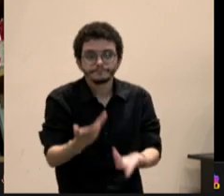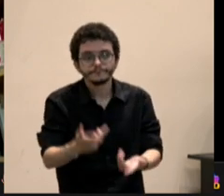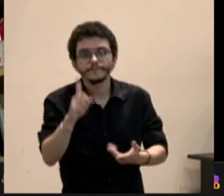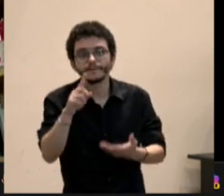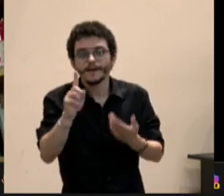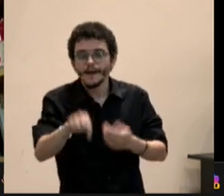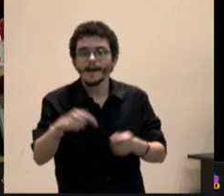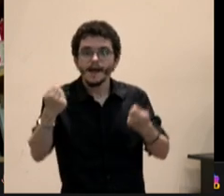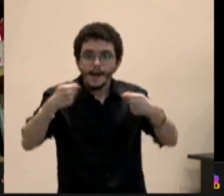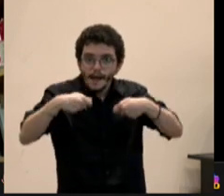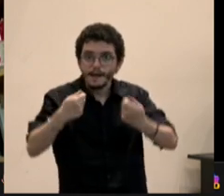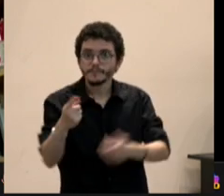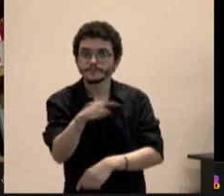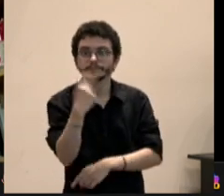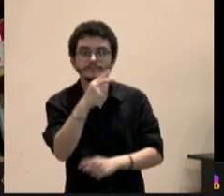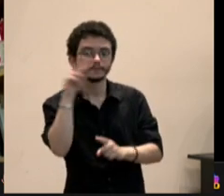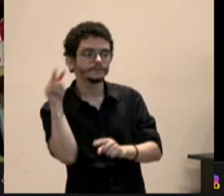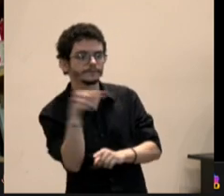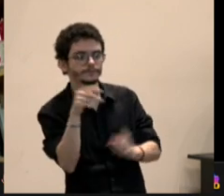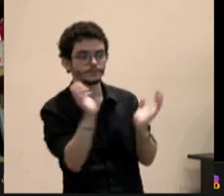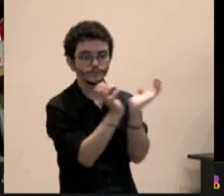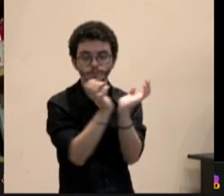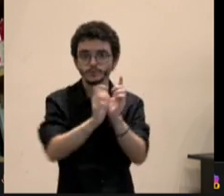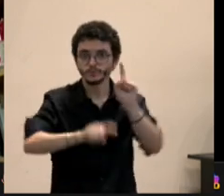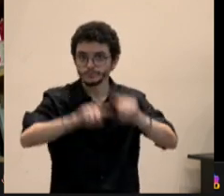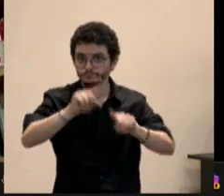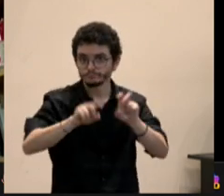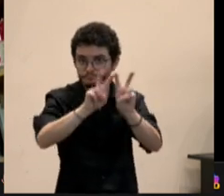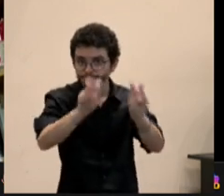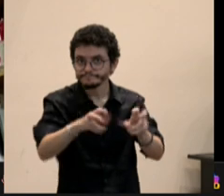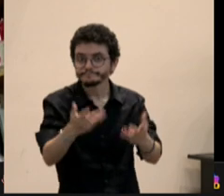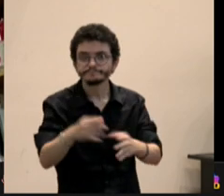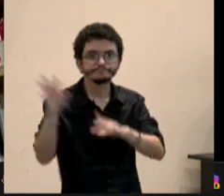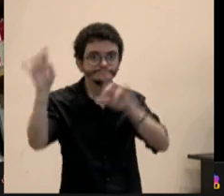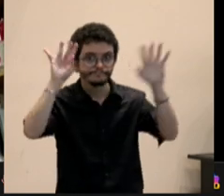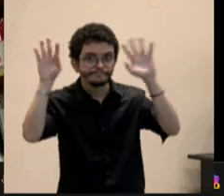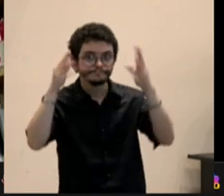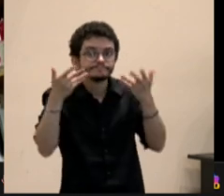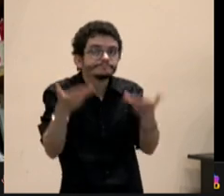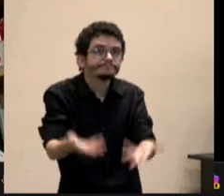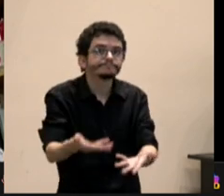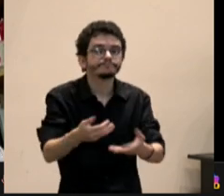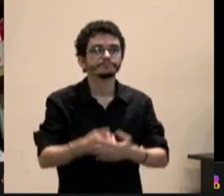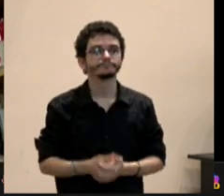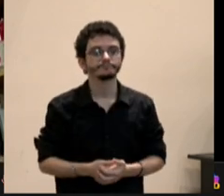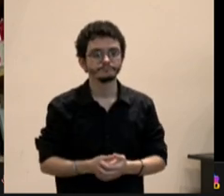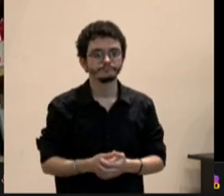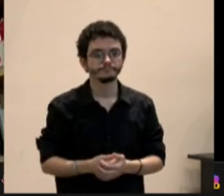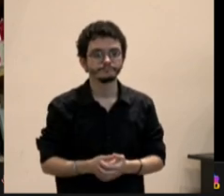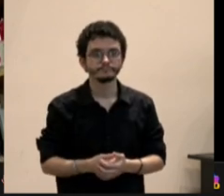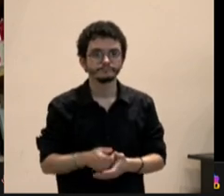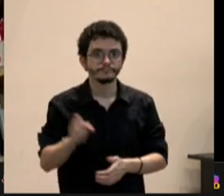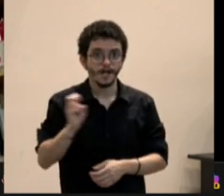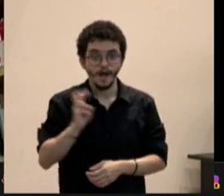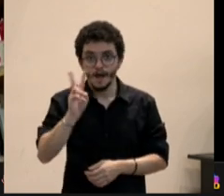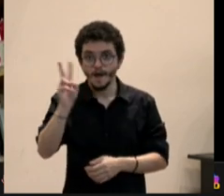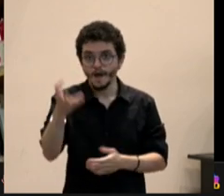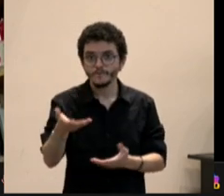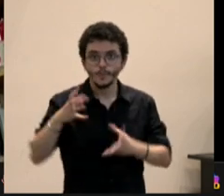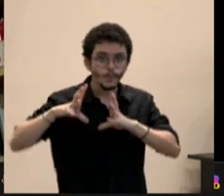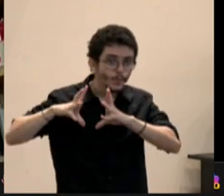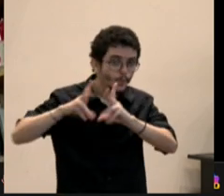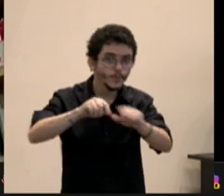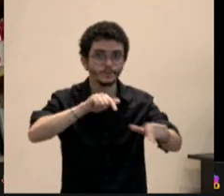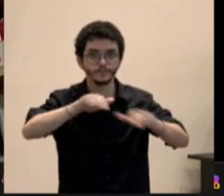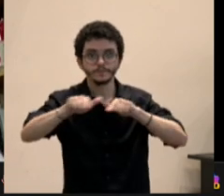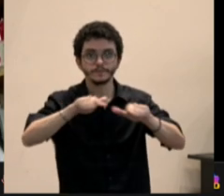observe esse conjunto de questões para pensarmos então a valorização dos trabalhadores